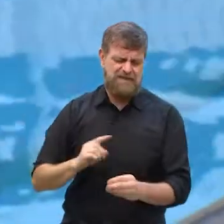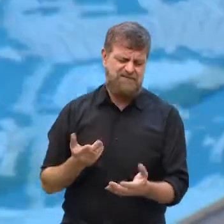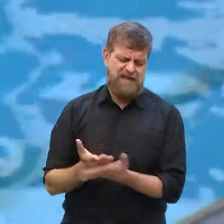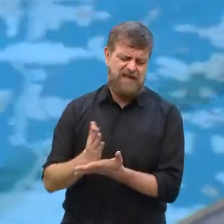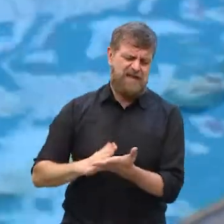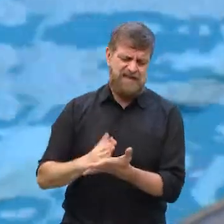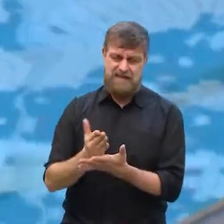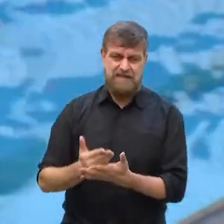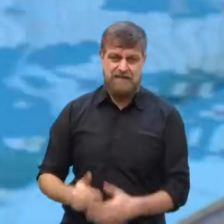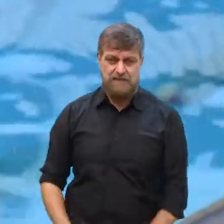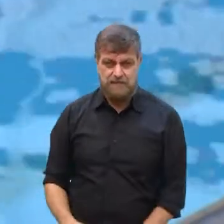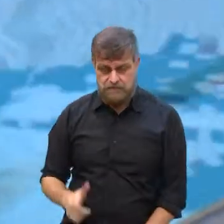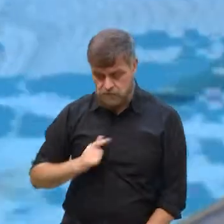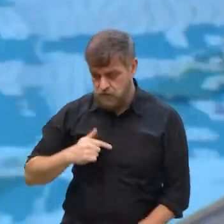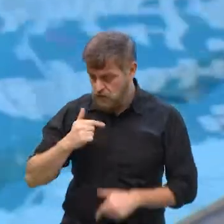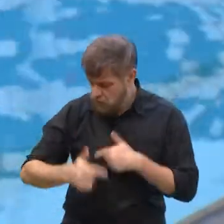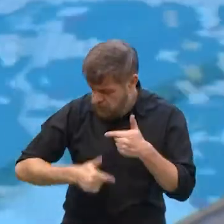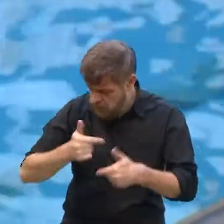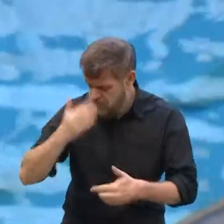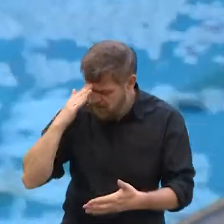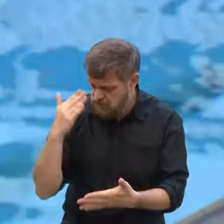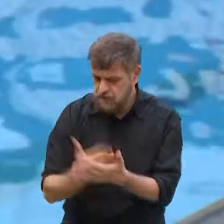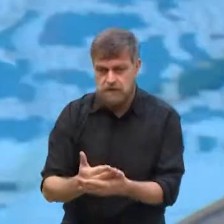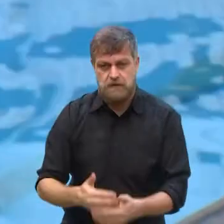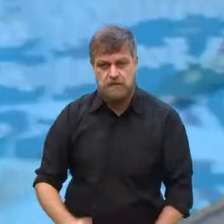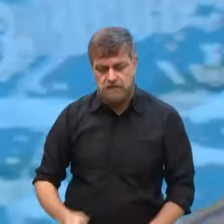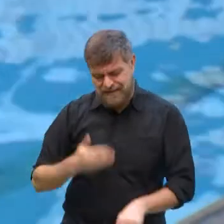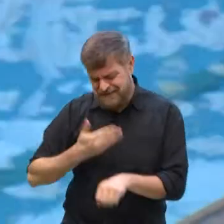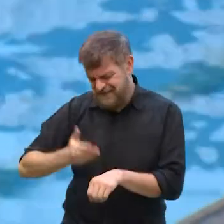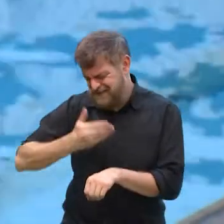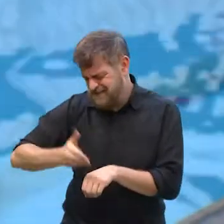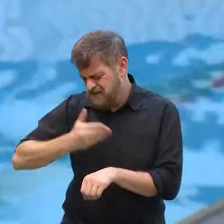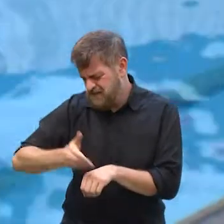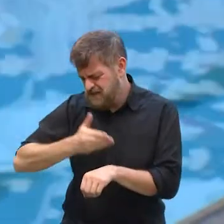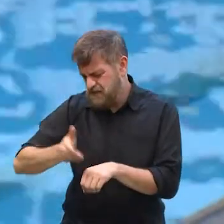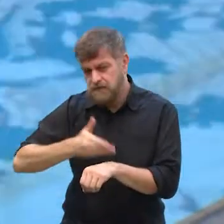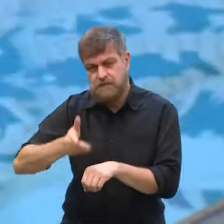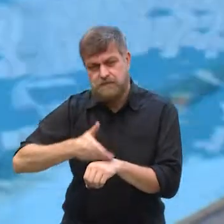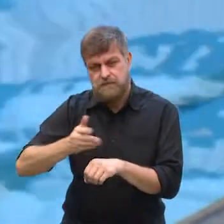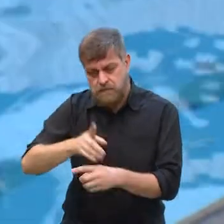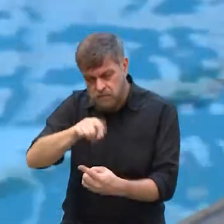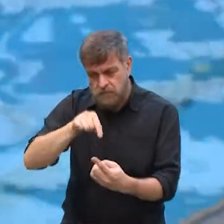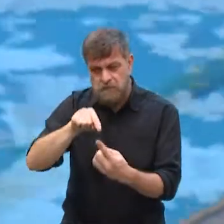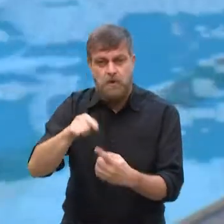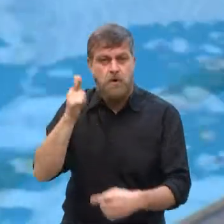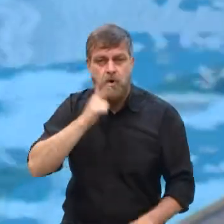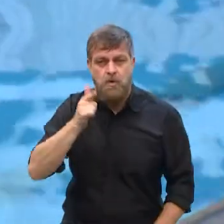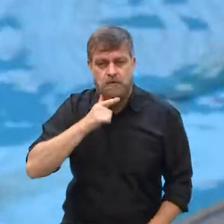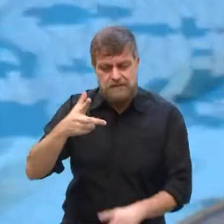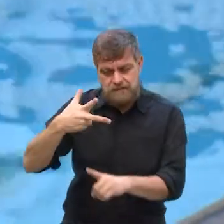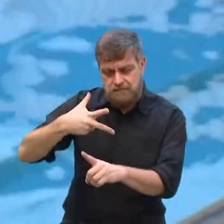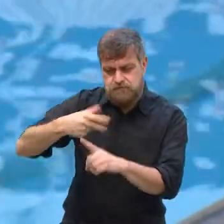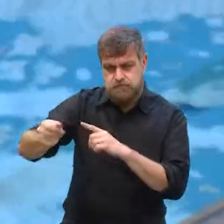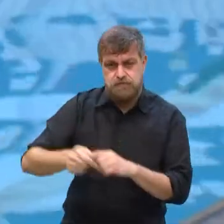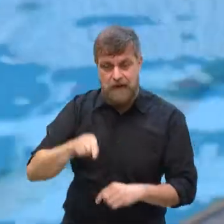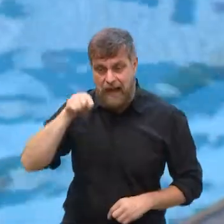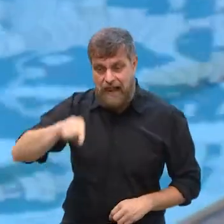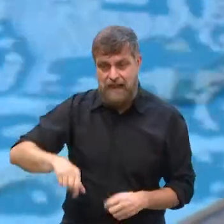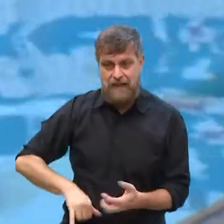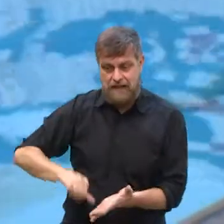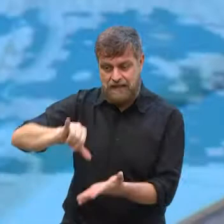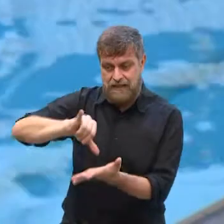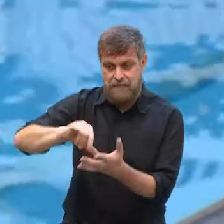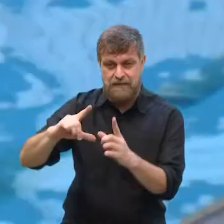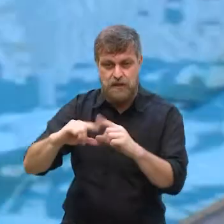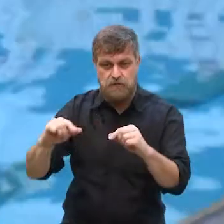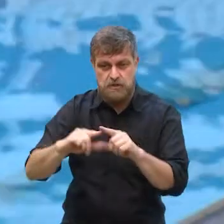gente acredita, o nosso trabalho, a gente está se dedicando, está treinando muito para buscar excelentes resultados em Tóquio, mas que a gente